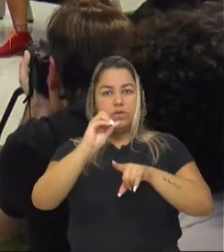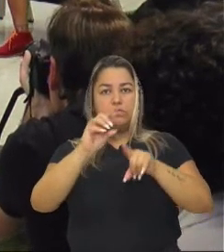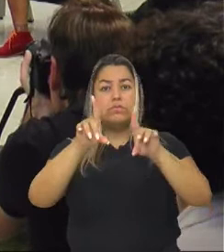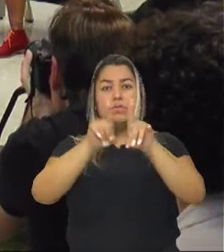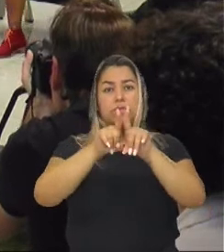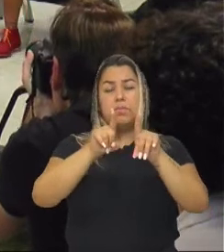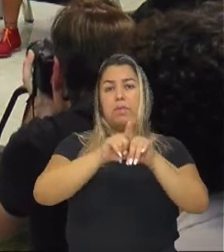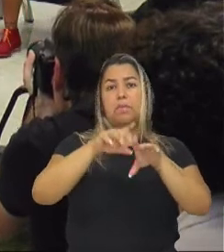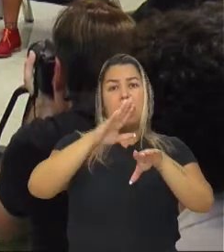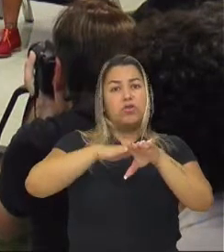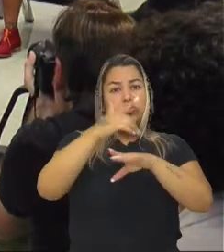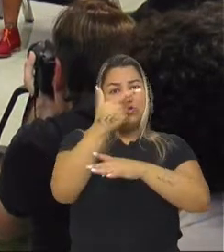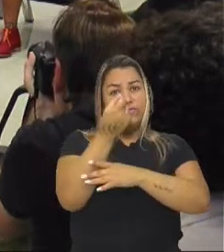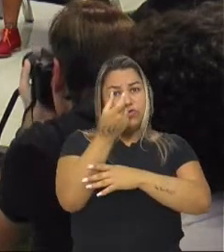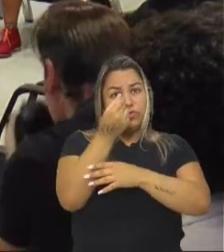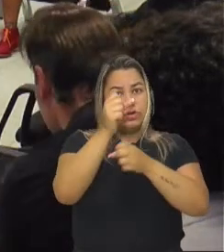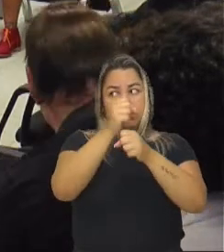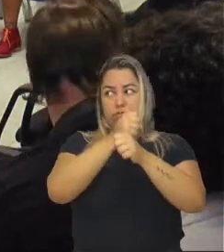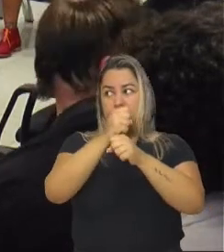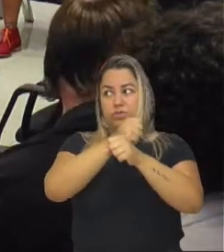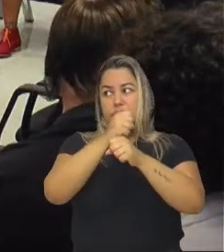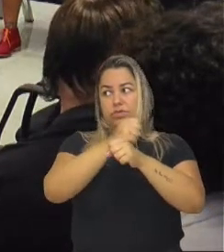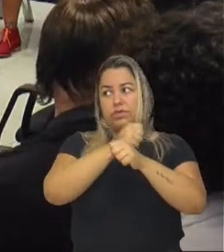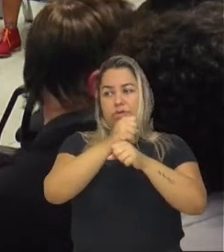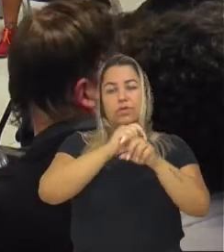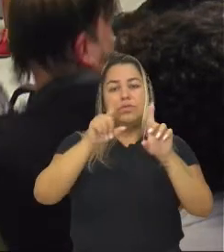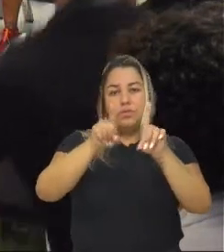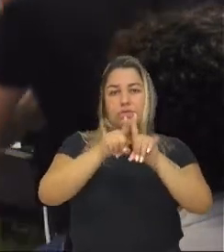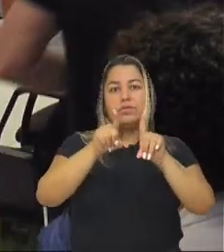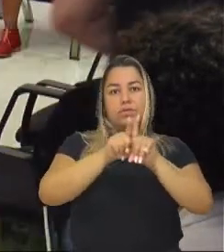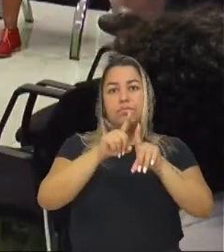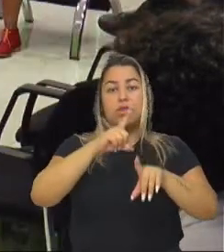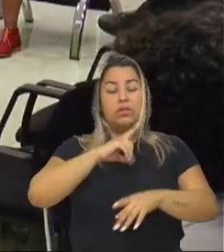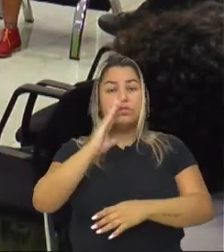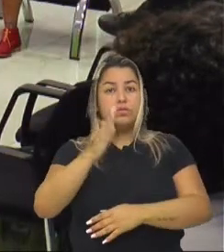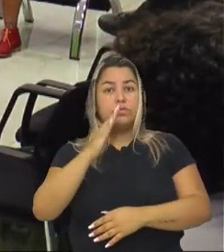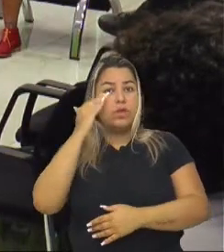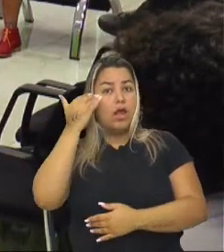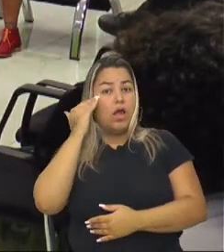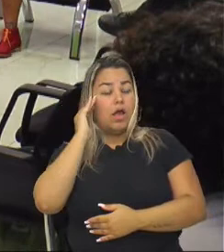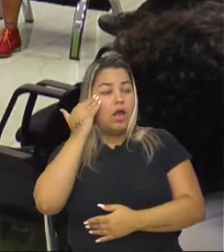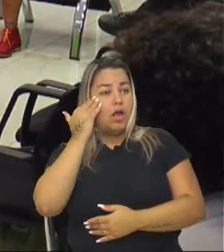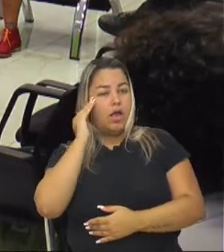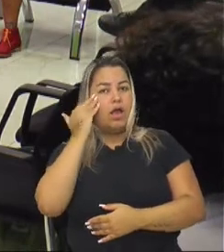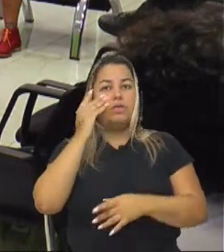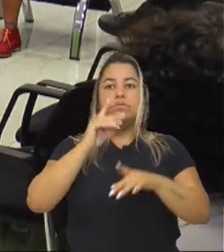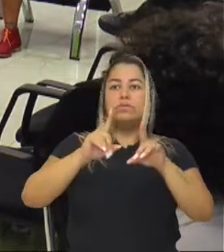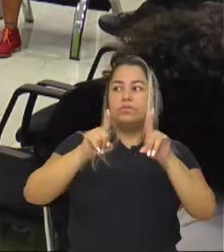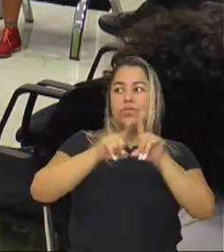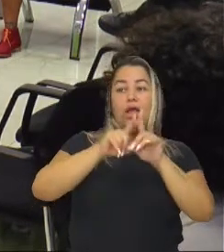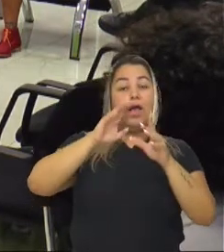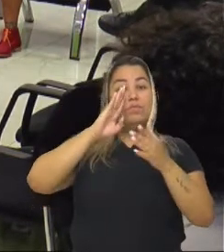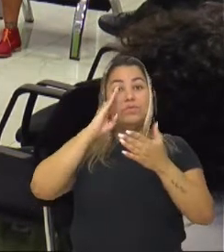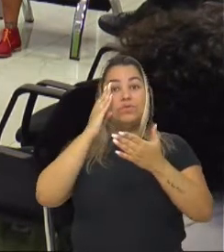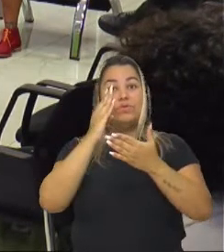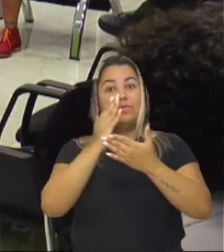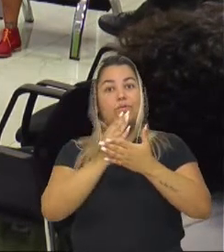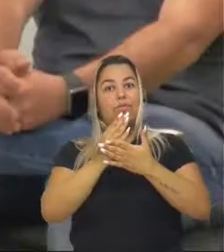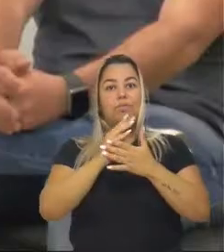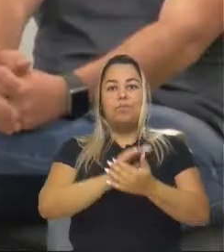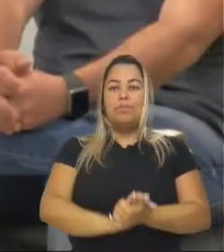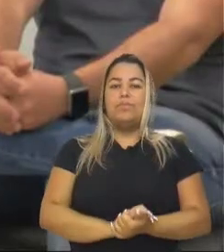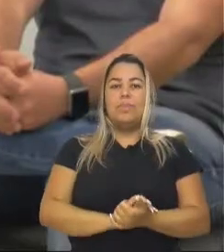que, há mais de 20 anos, afirma que a psicologia brasileira não entende as homossexualidades como patologia,